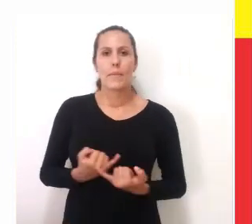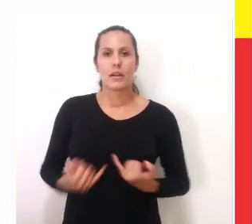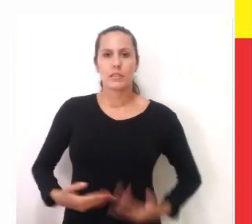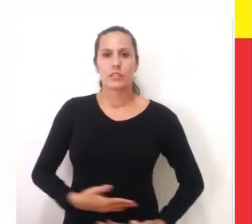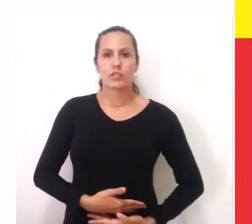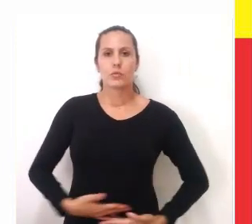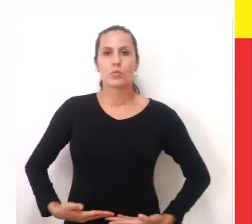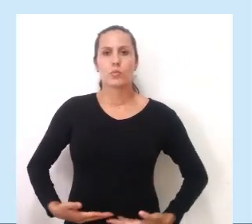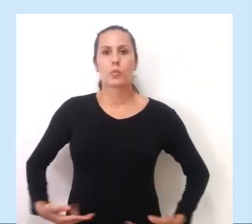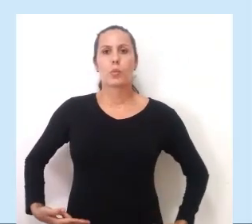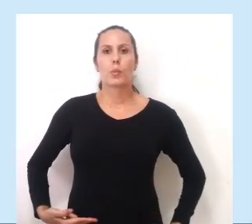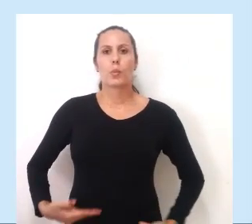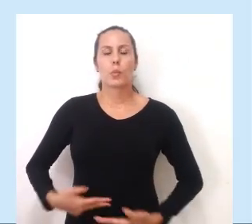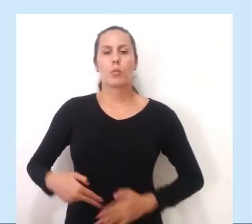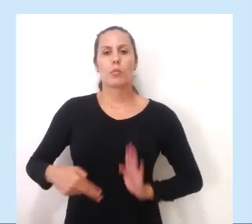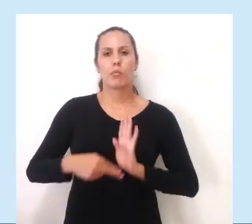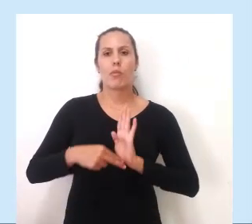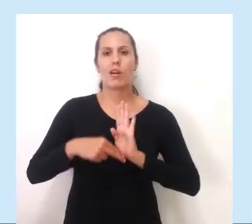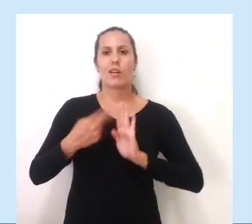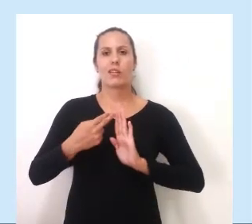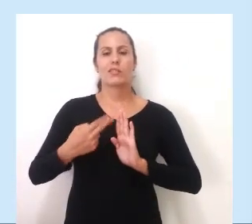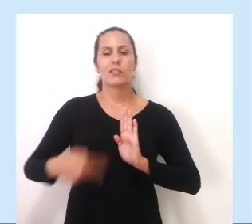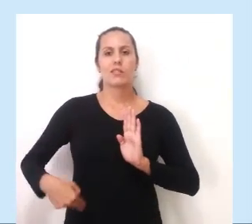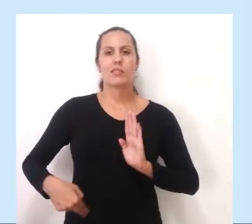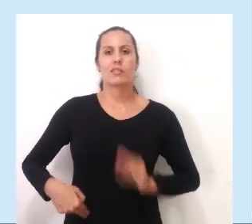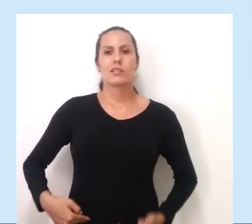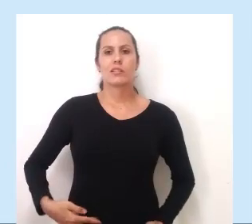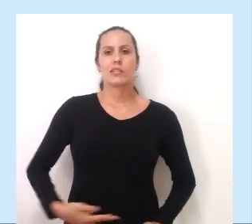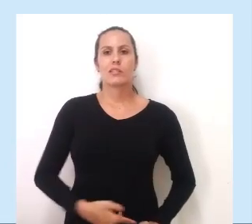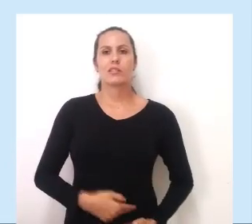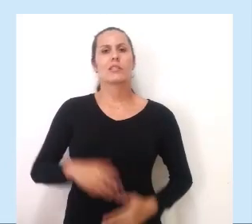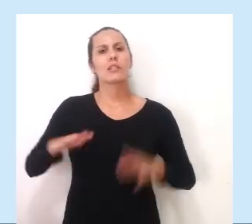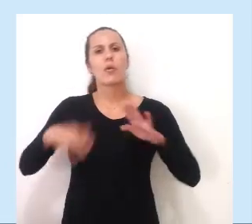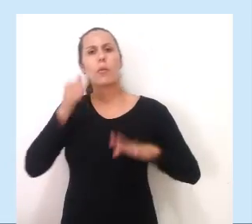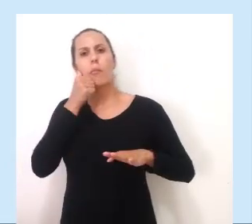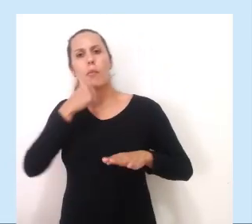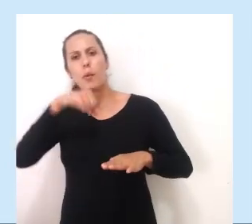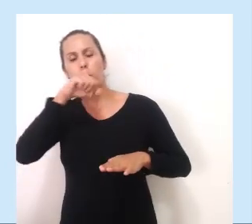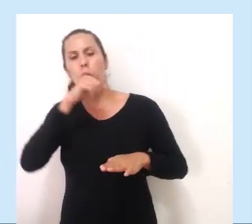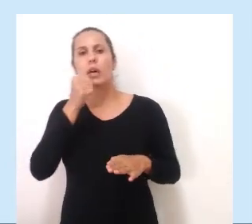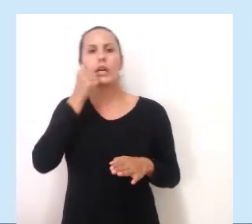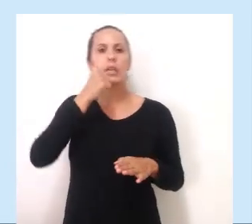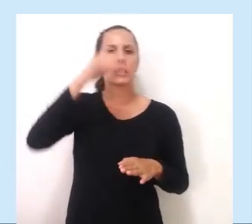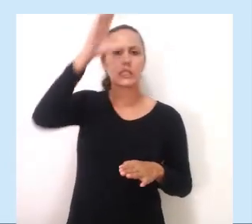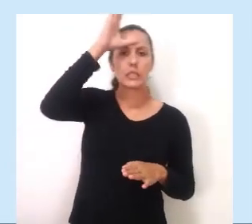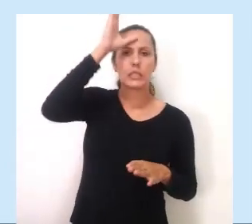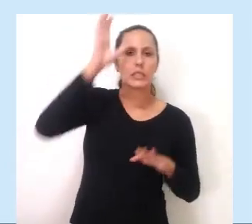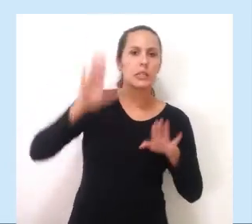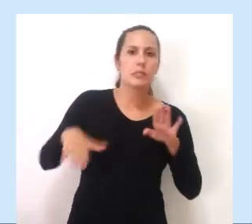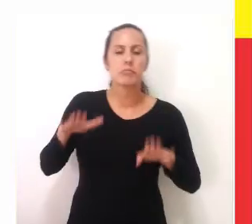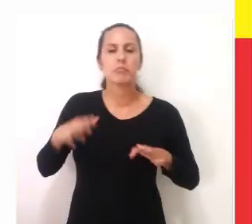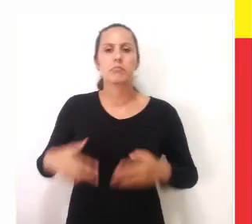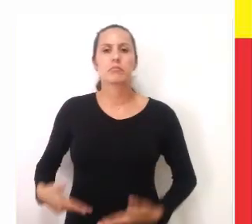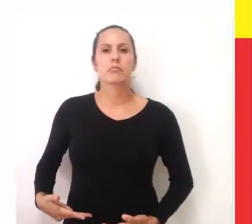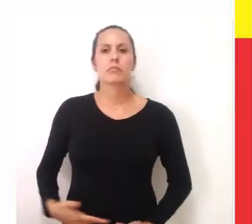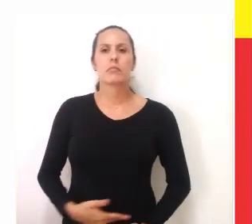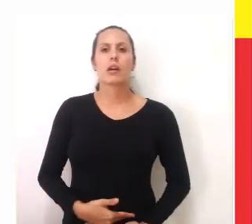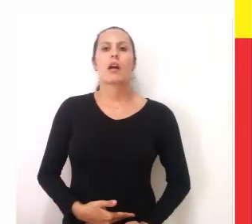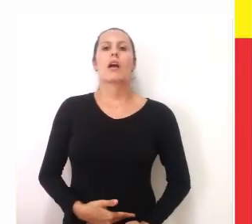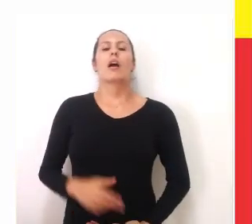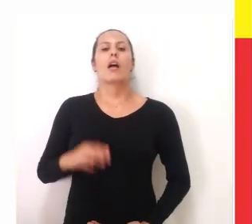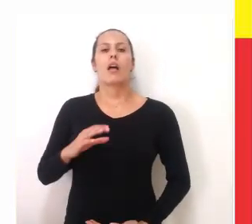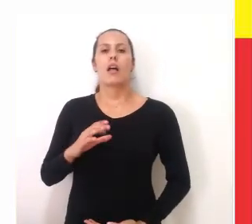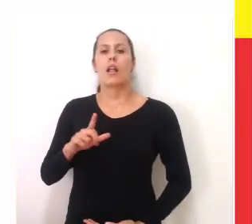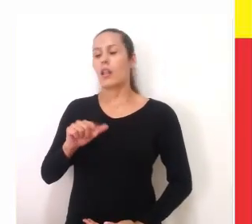de cesárea aqui no pezinho da barriga. Vocês já devem ter visto corte de titia e de mamãe. A cirurgia ela é